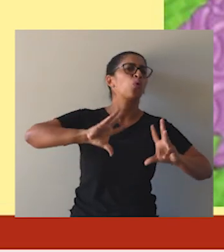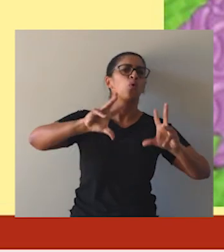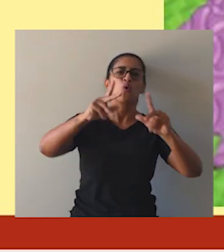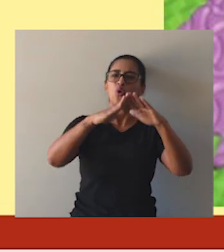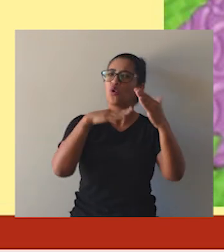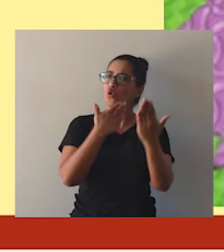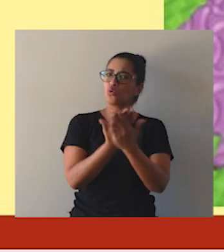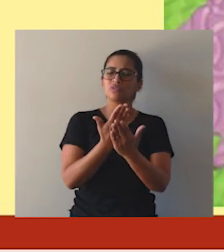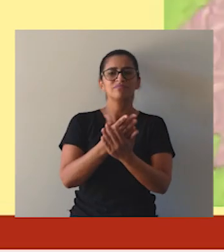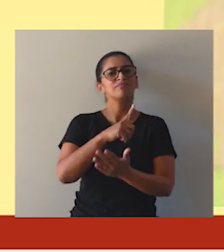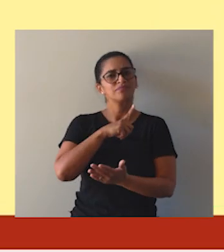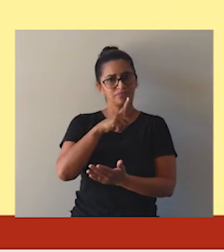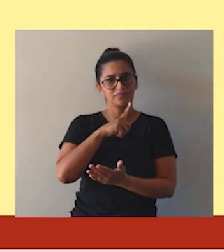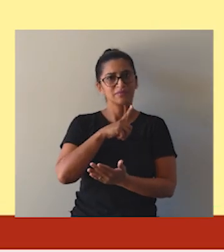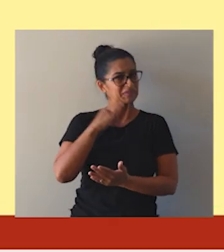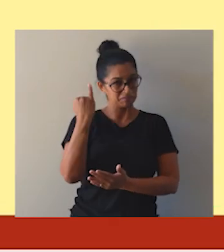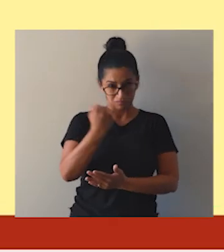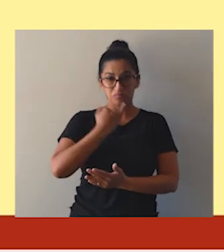deficiência visual.